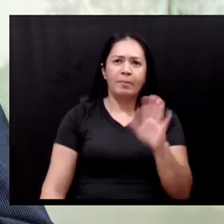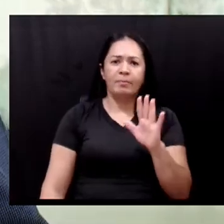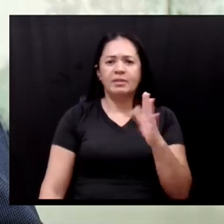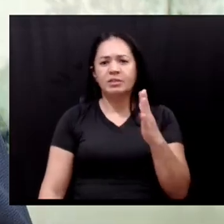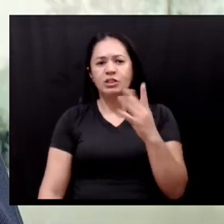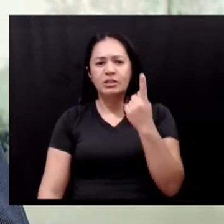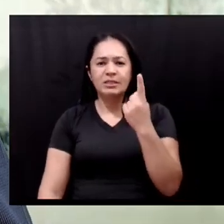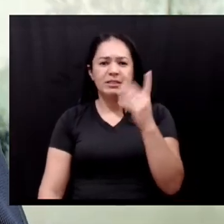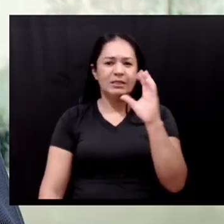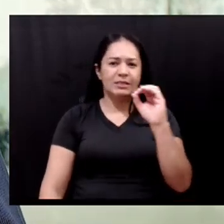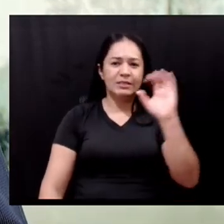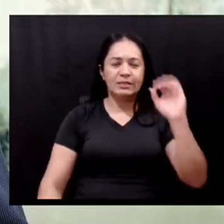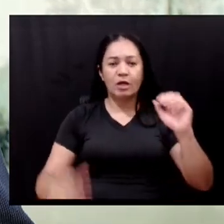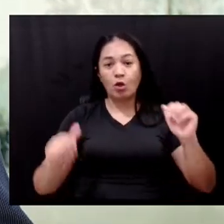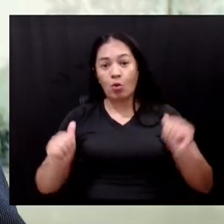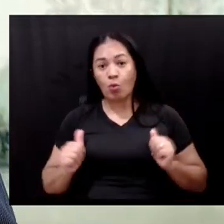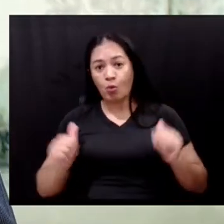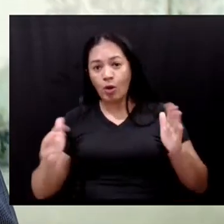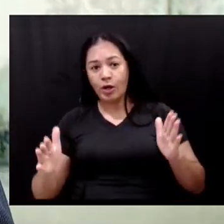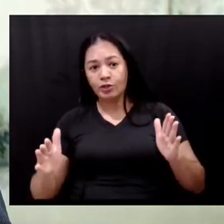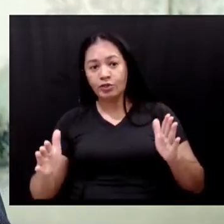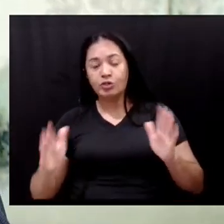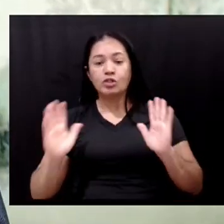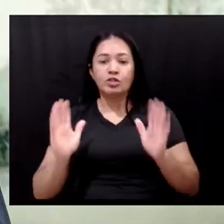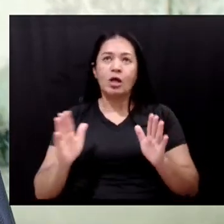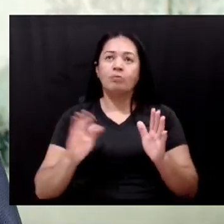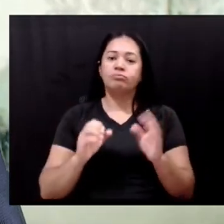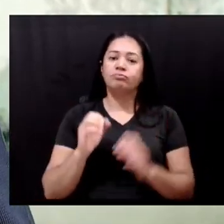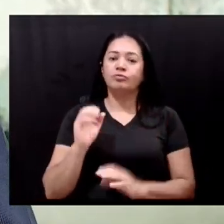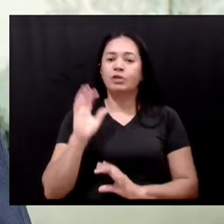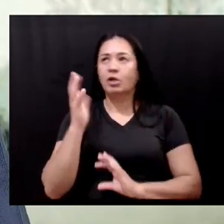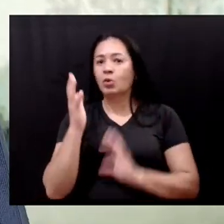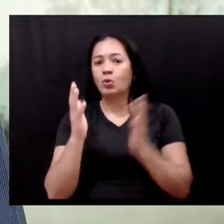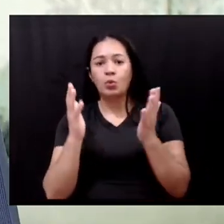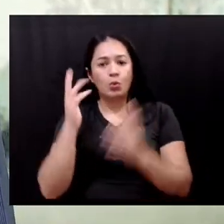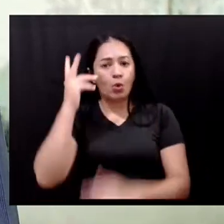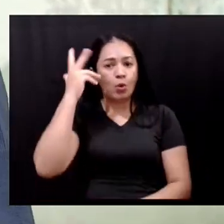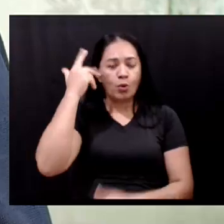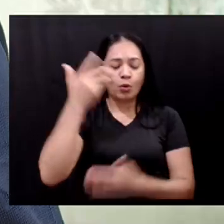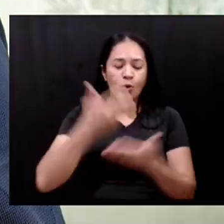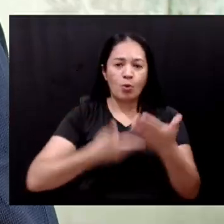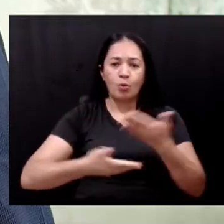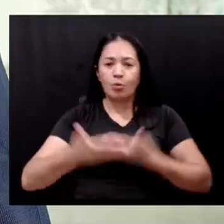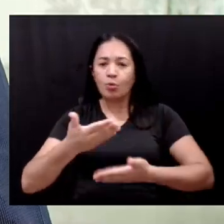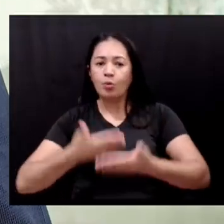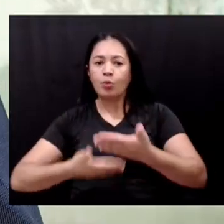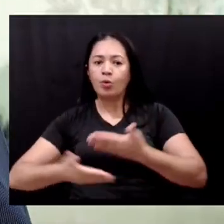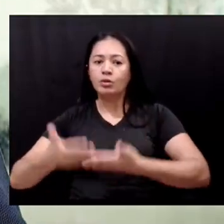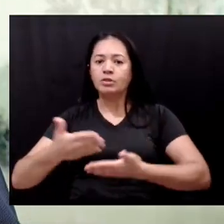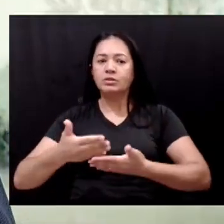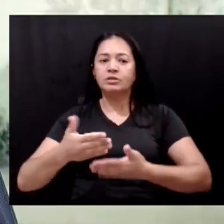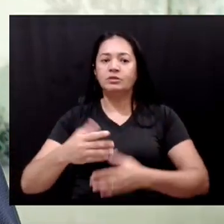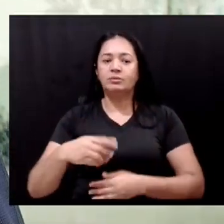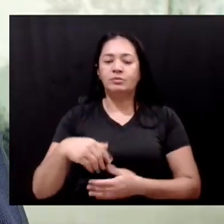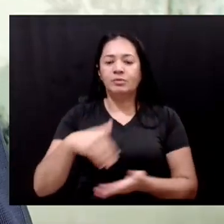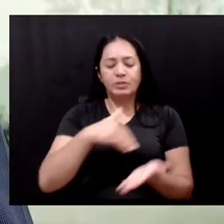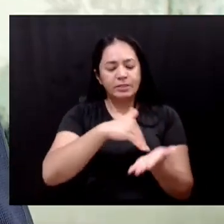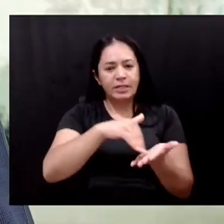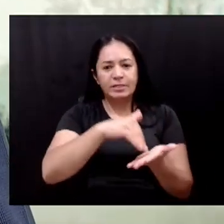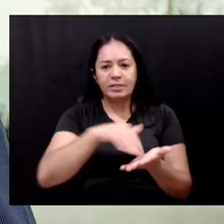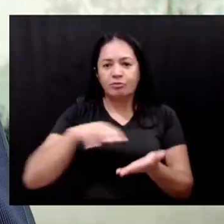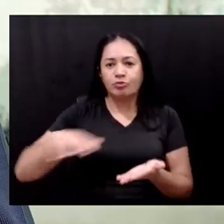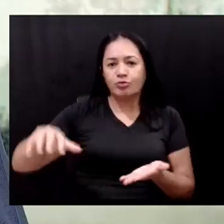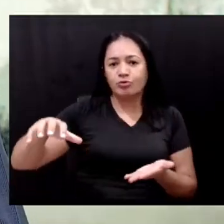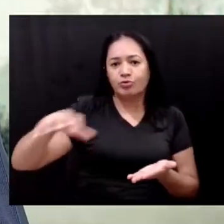disse, essa ampliação que foi ocorrendo naturalmente, o envolvimento das nossas secretarias, das autarquias,